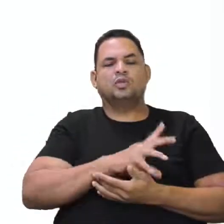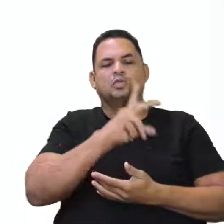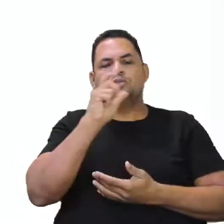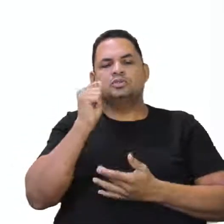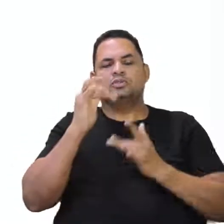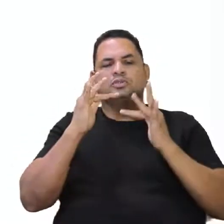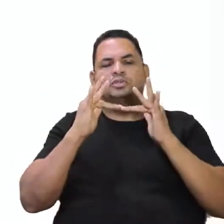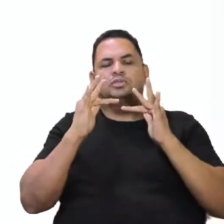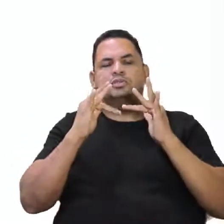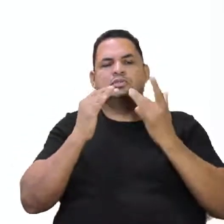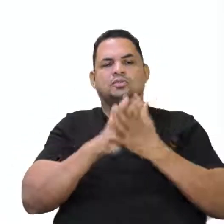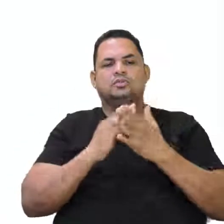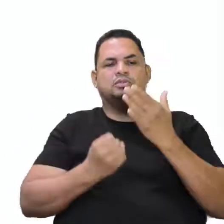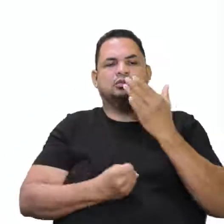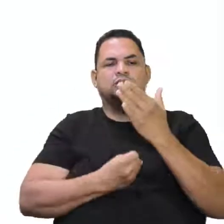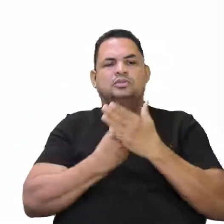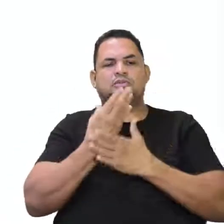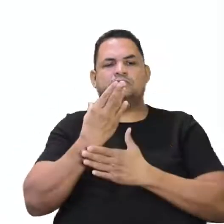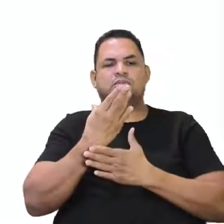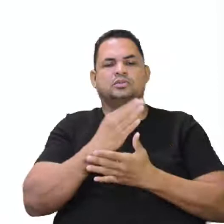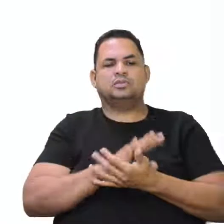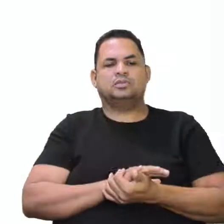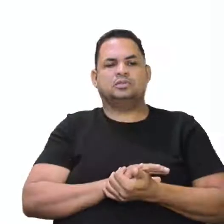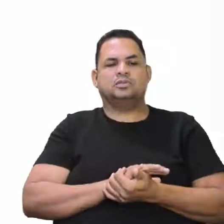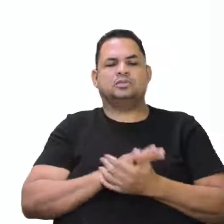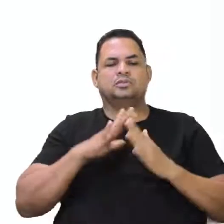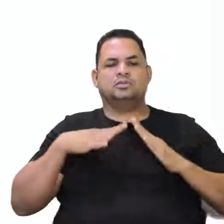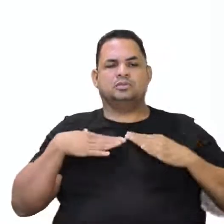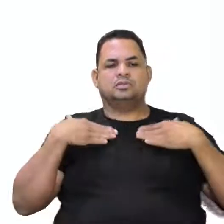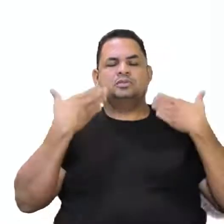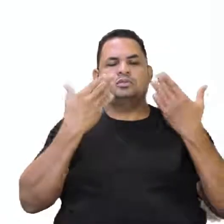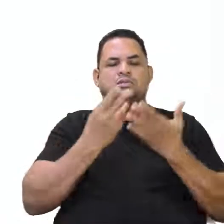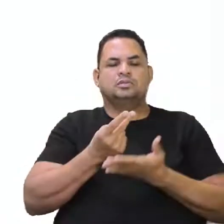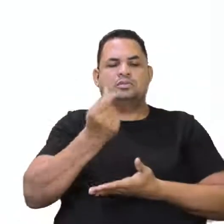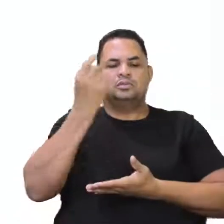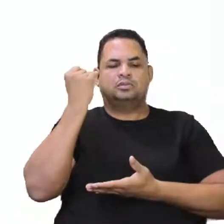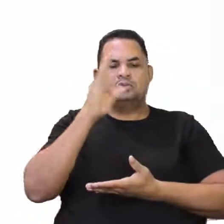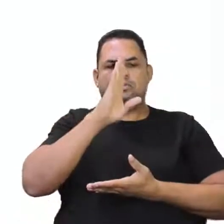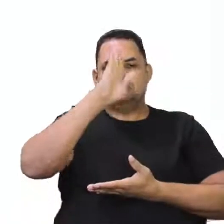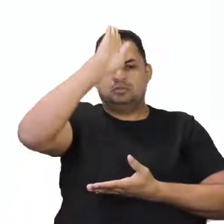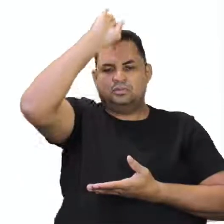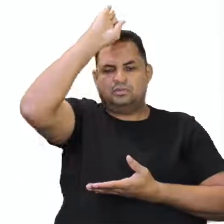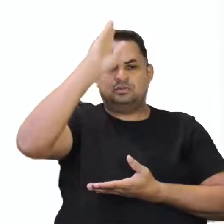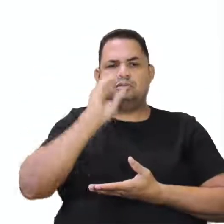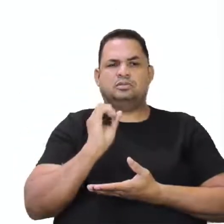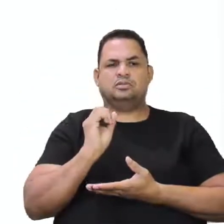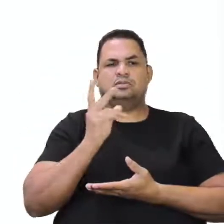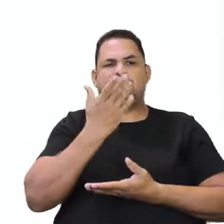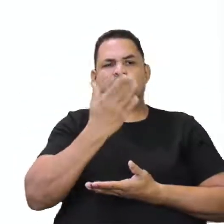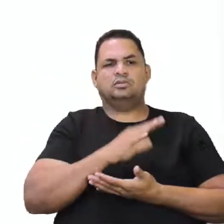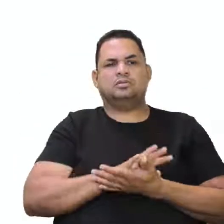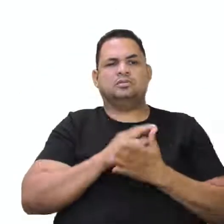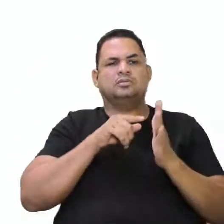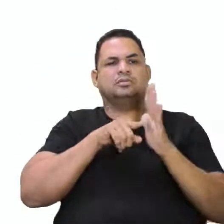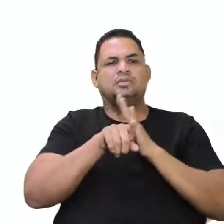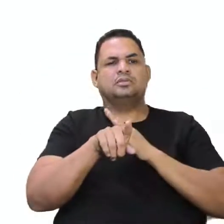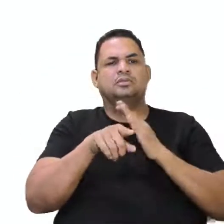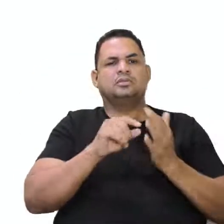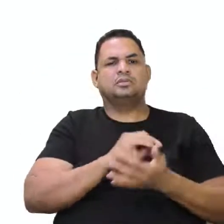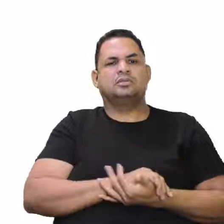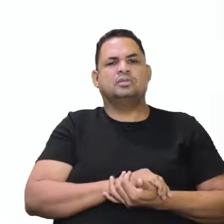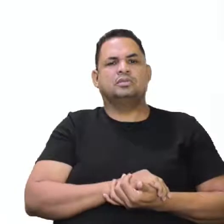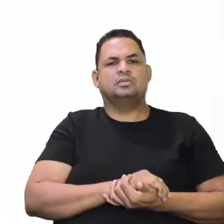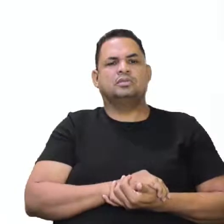Day, que foi originado lá no festival antigo romano, alright? Temos mais perguntas, olha aí,